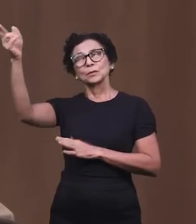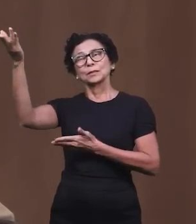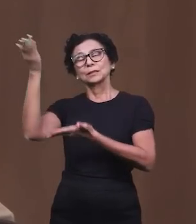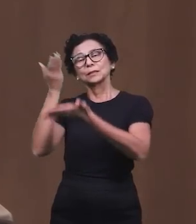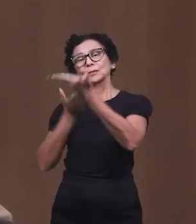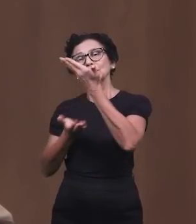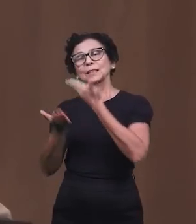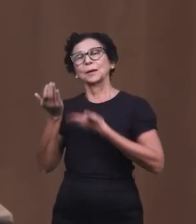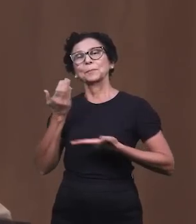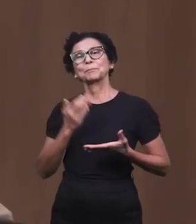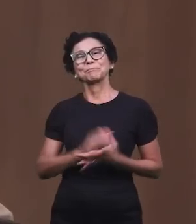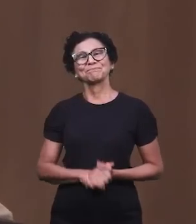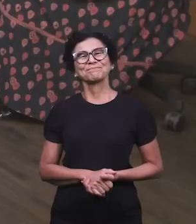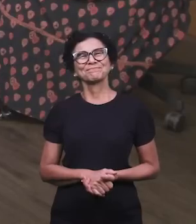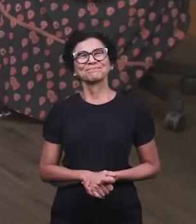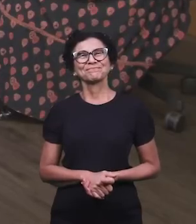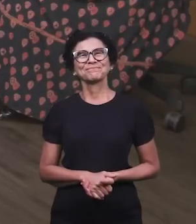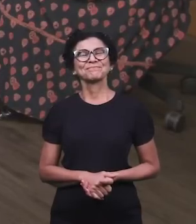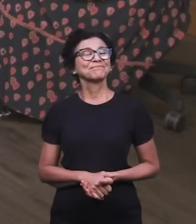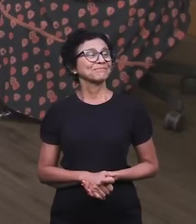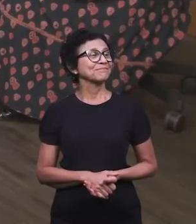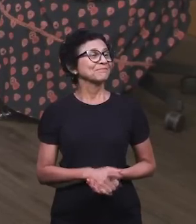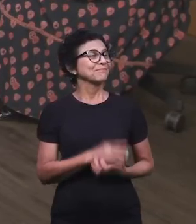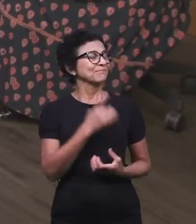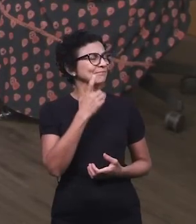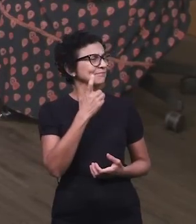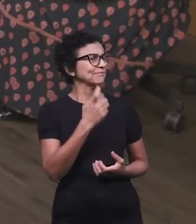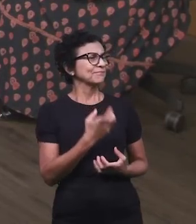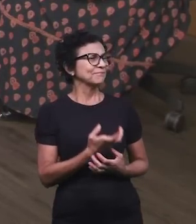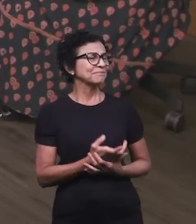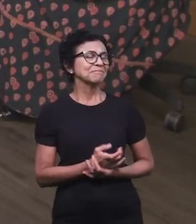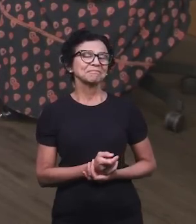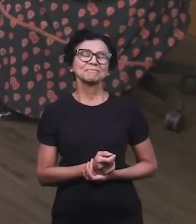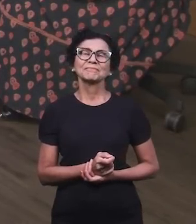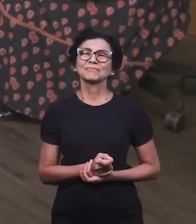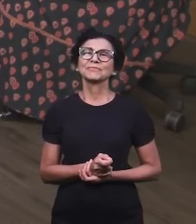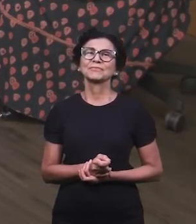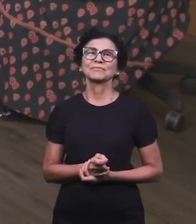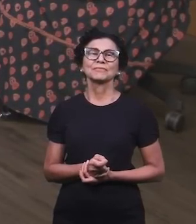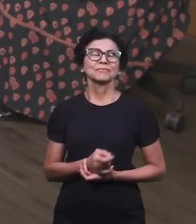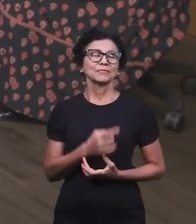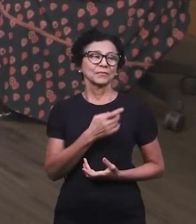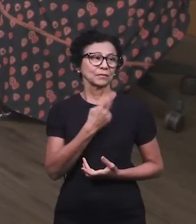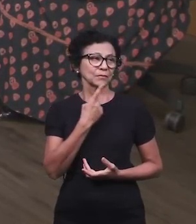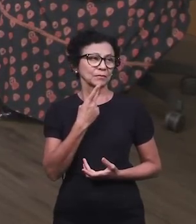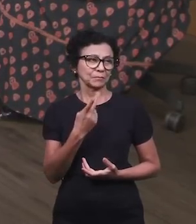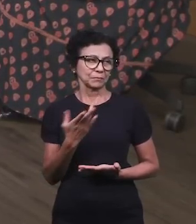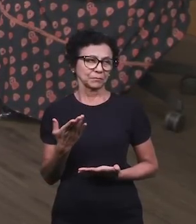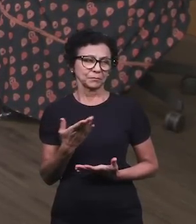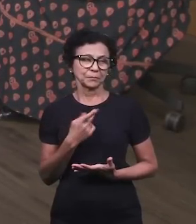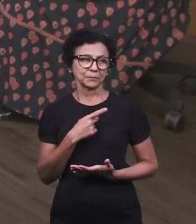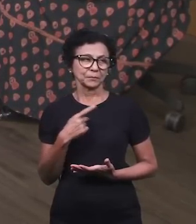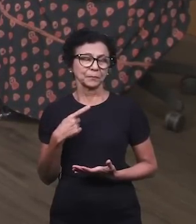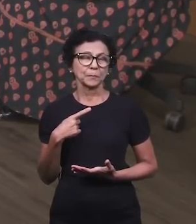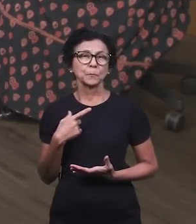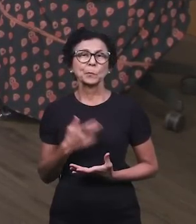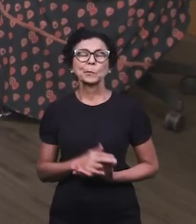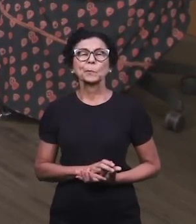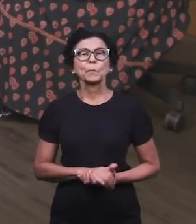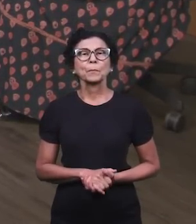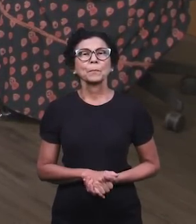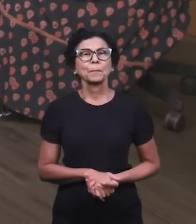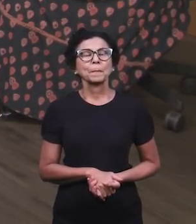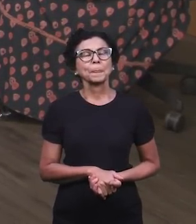alegria que vem da eternidade. É interessante, Aníbal, e corroborando com isso que você está falando, que